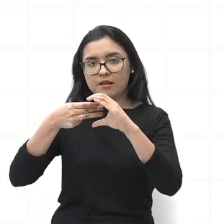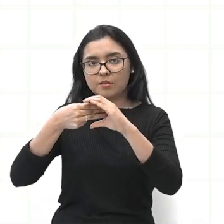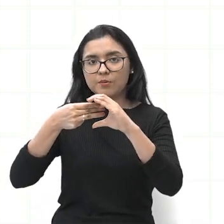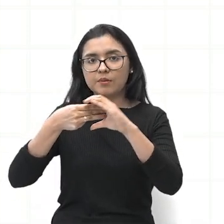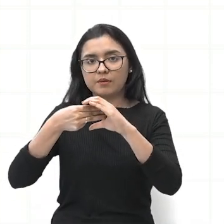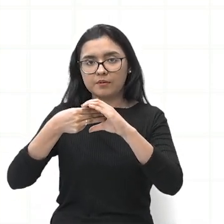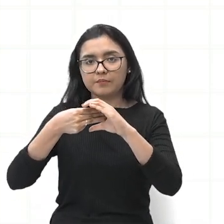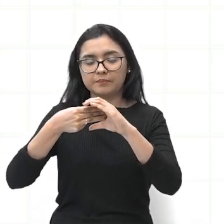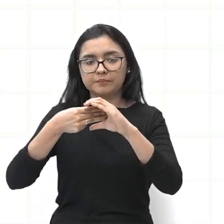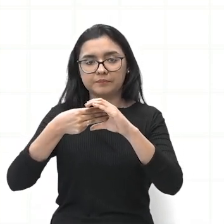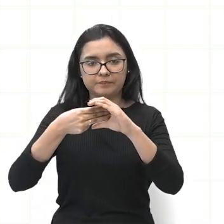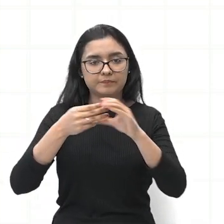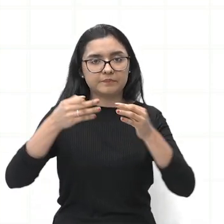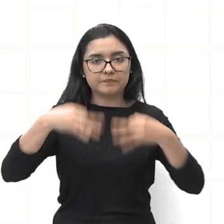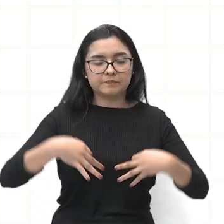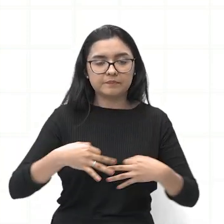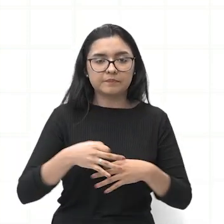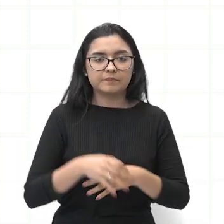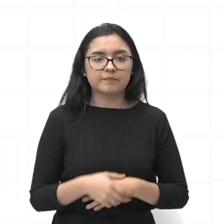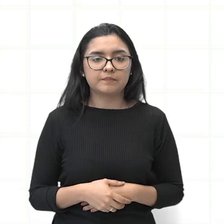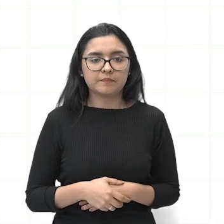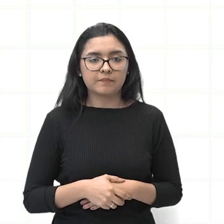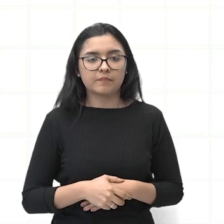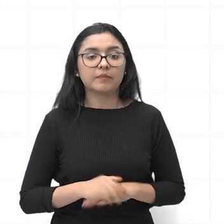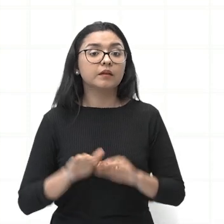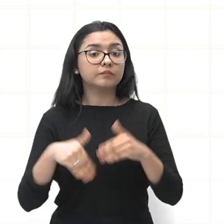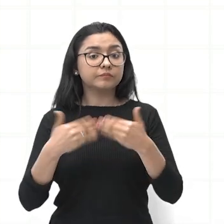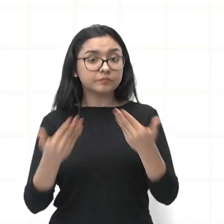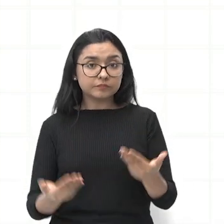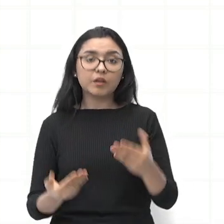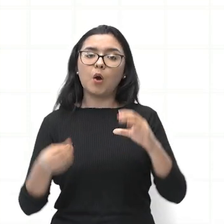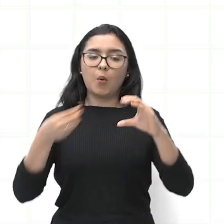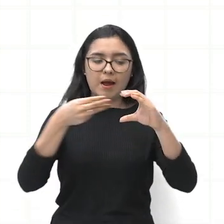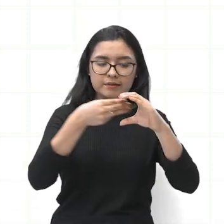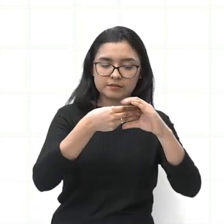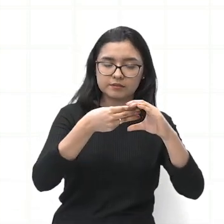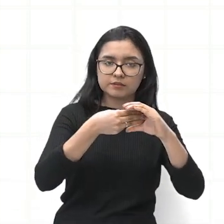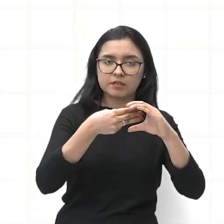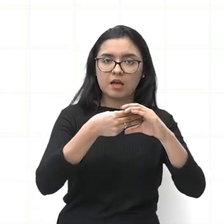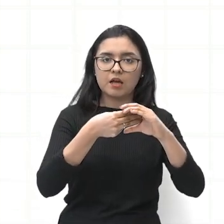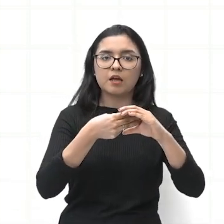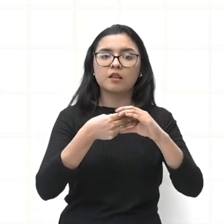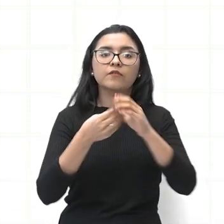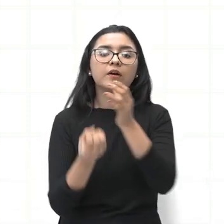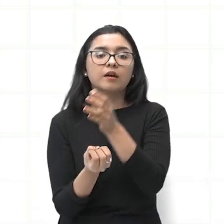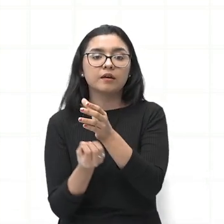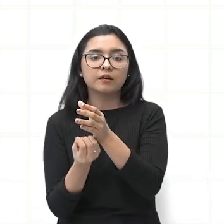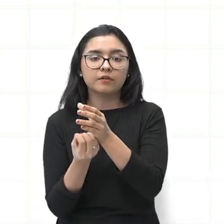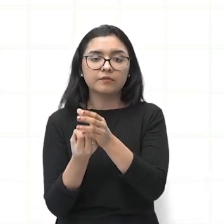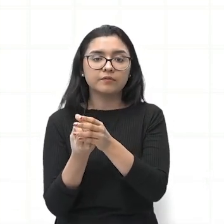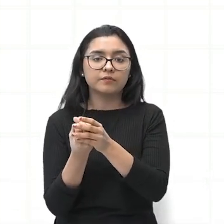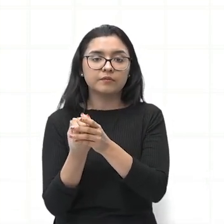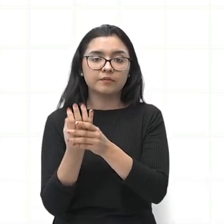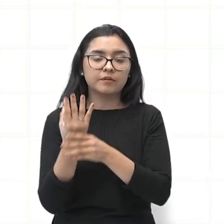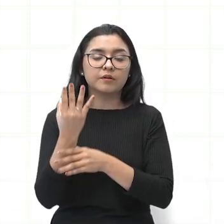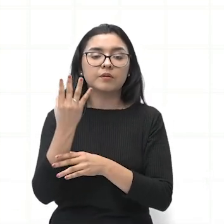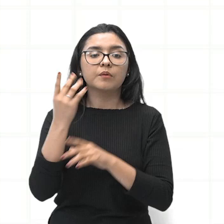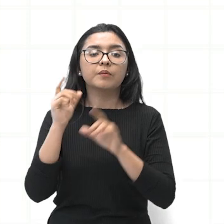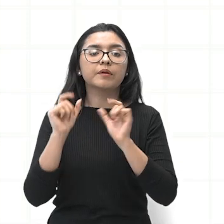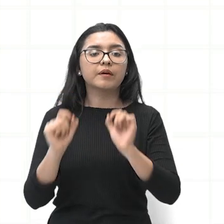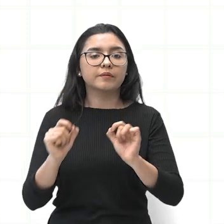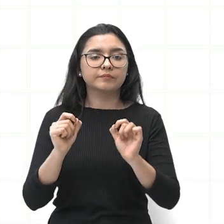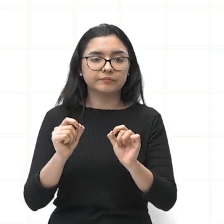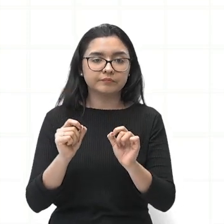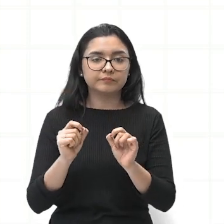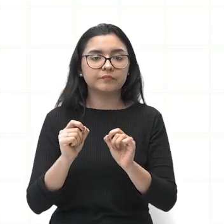célula, certo? E através da célula, com o surgimento da célula, nós